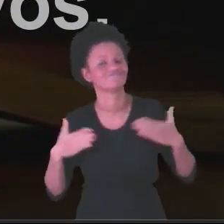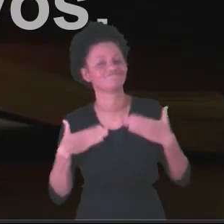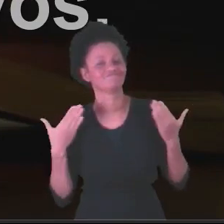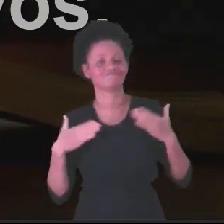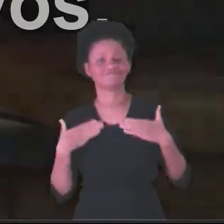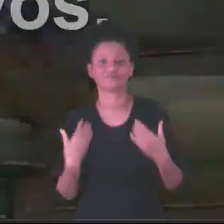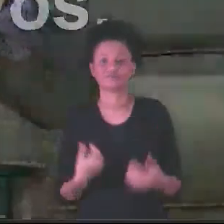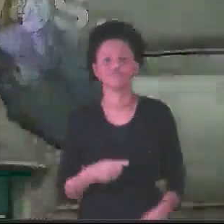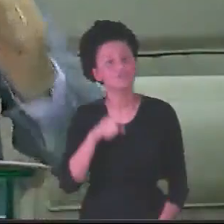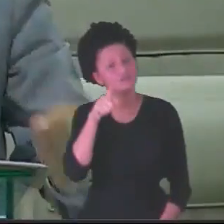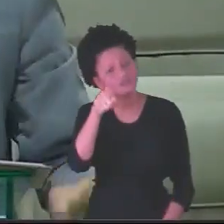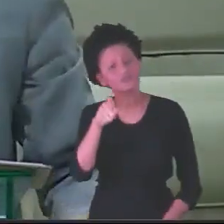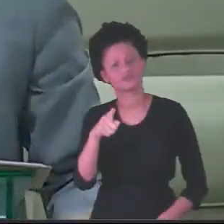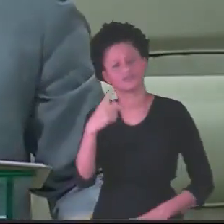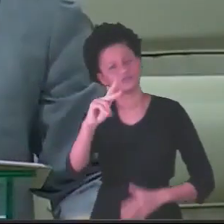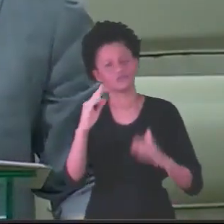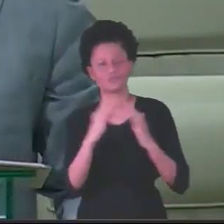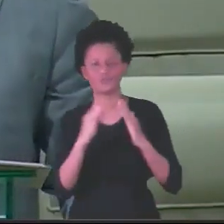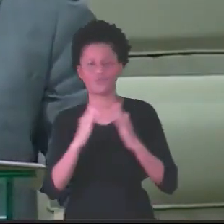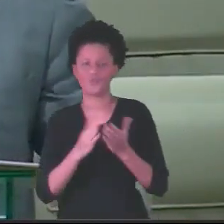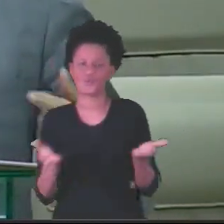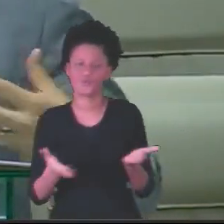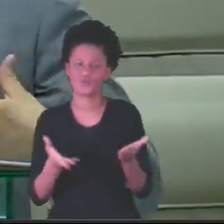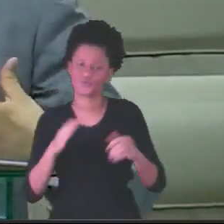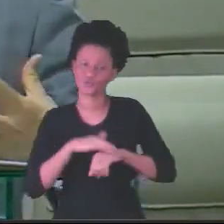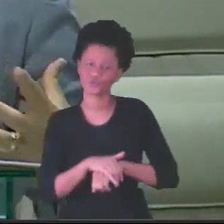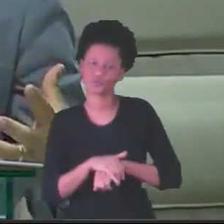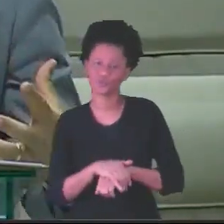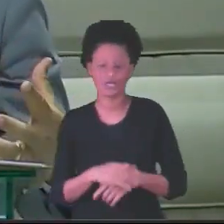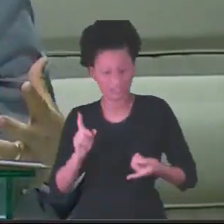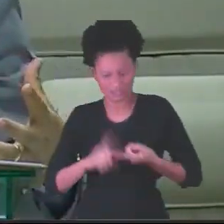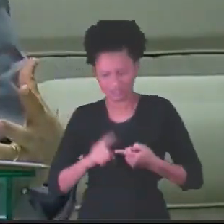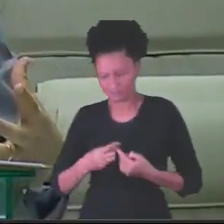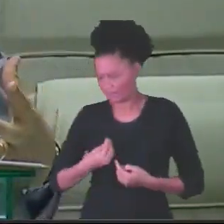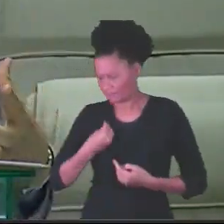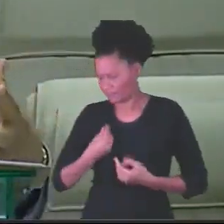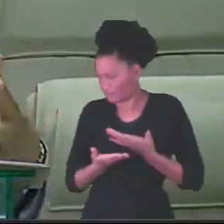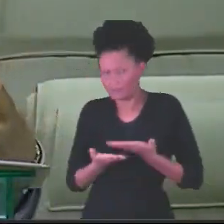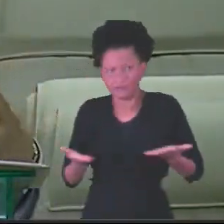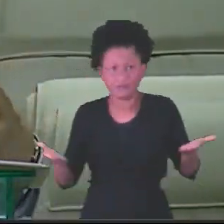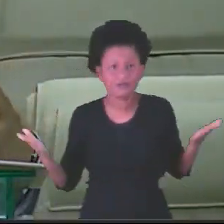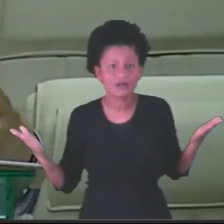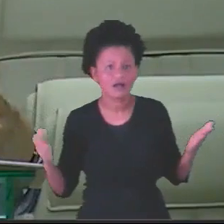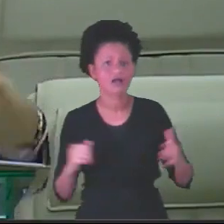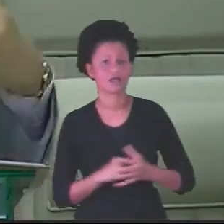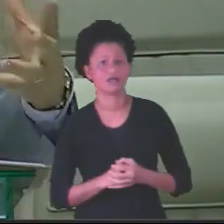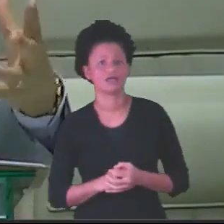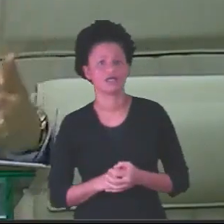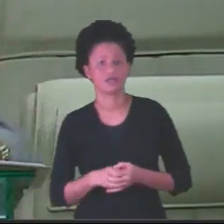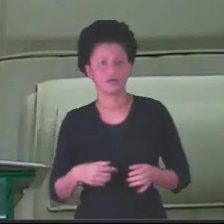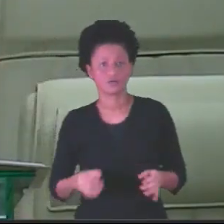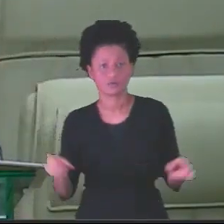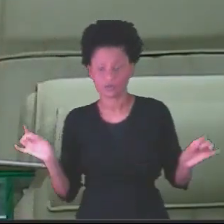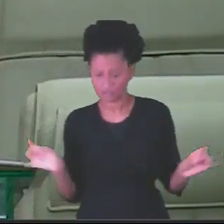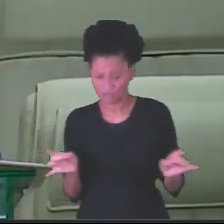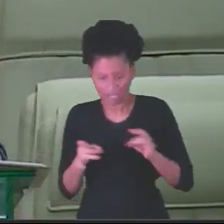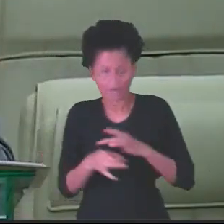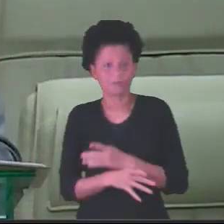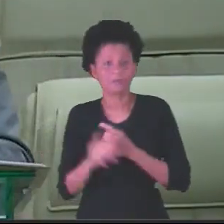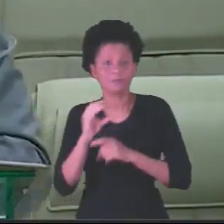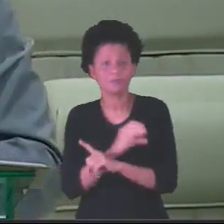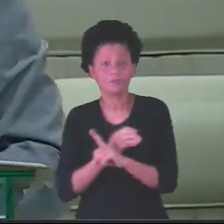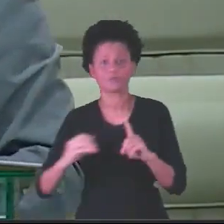que você na sua casa nesta noite que nós que aqui estamos quando sairmos deste